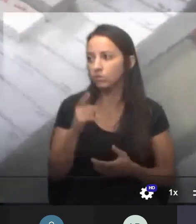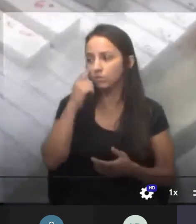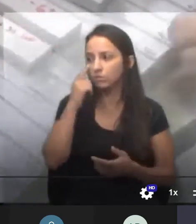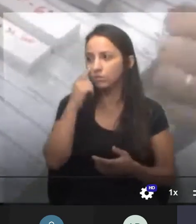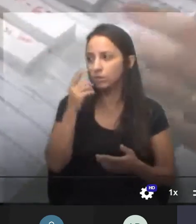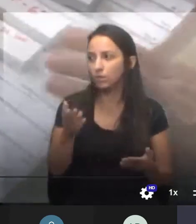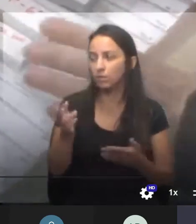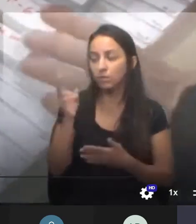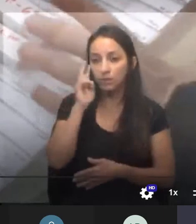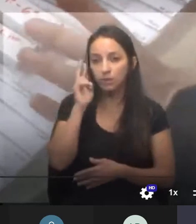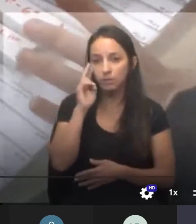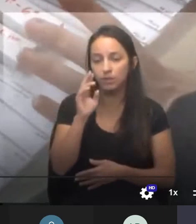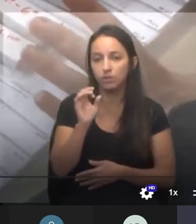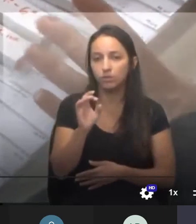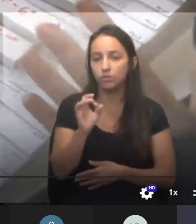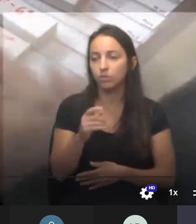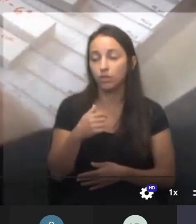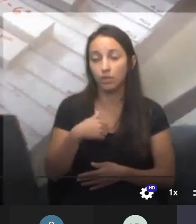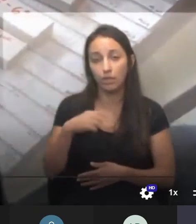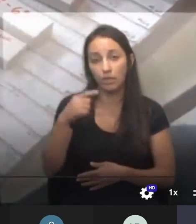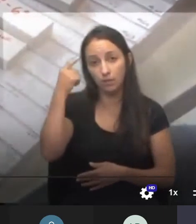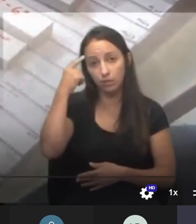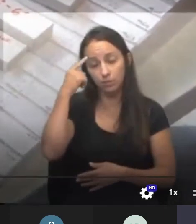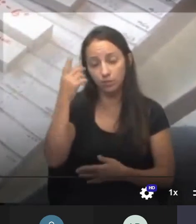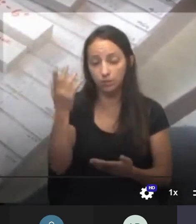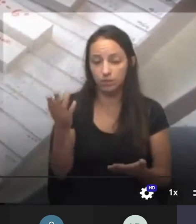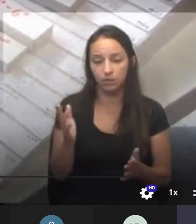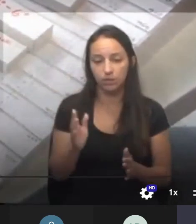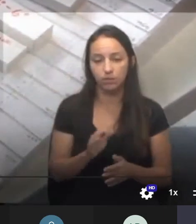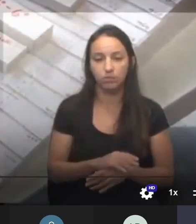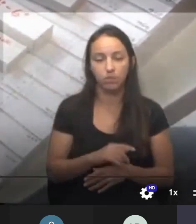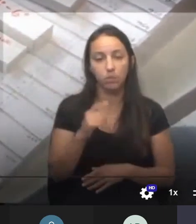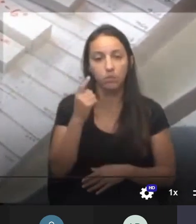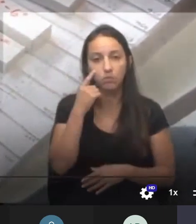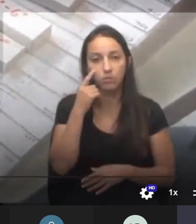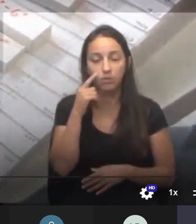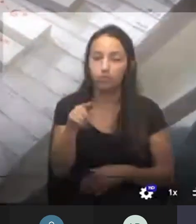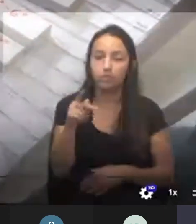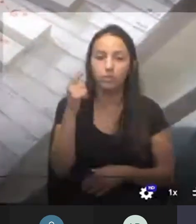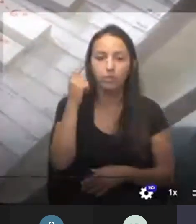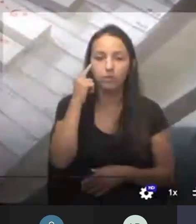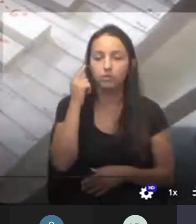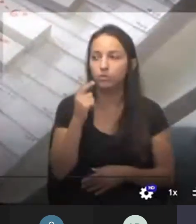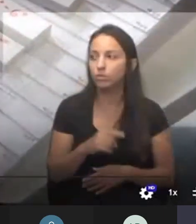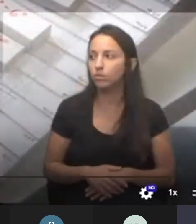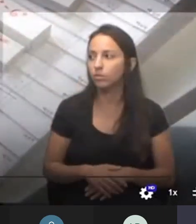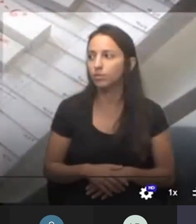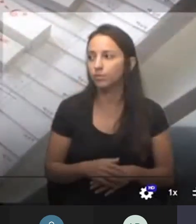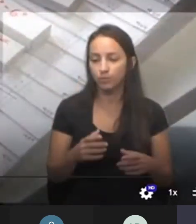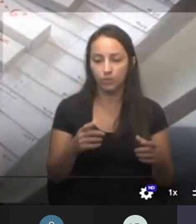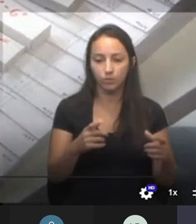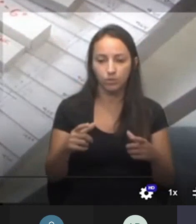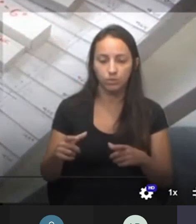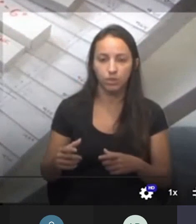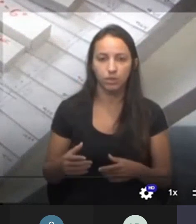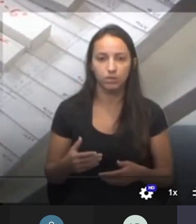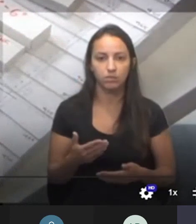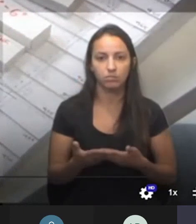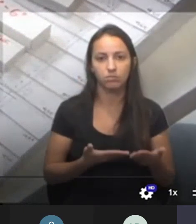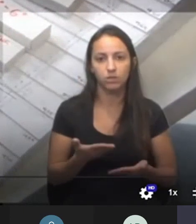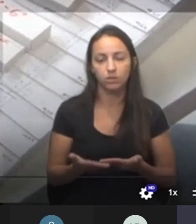Mas, só para lembrar que eu pensei, né? Vamos ver como você pensou aí, nos ambientes de